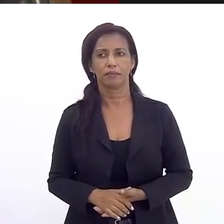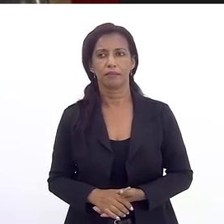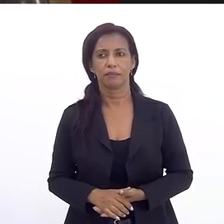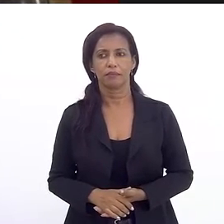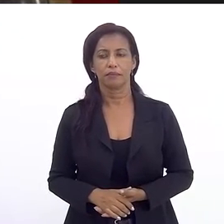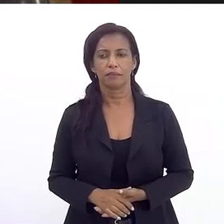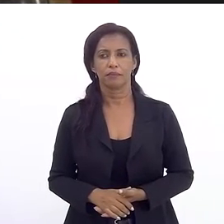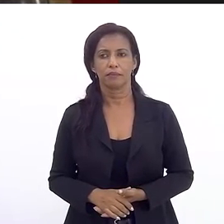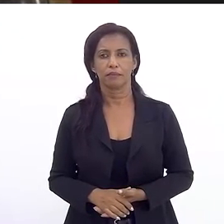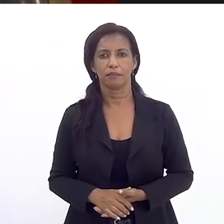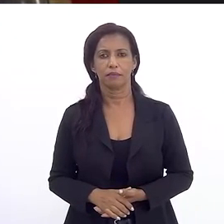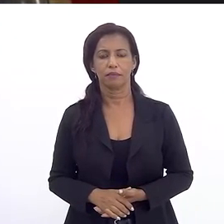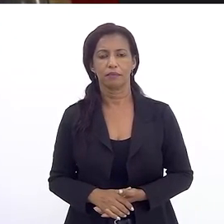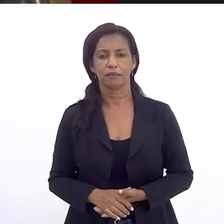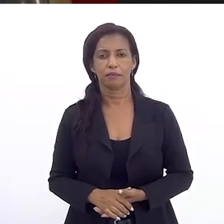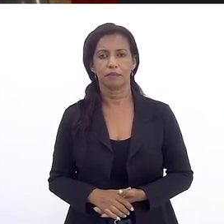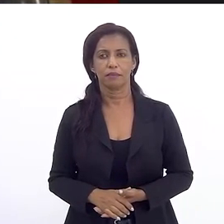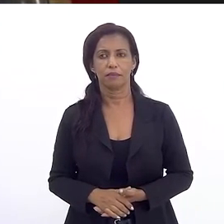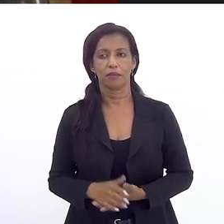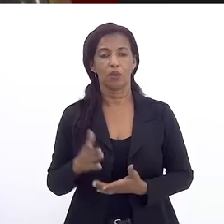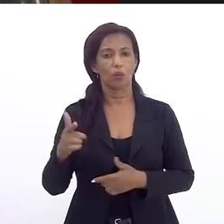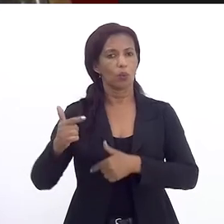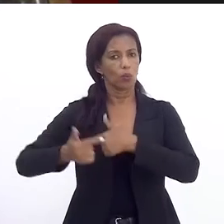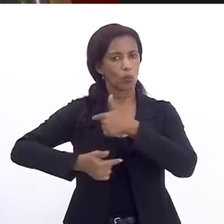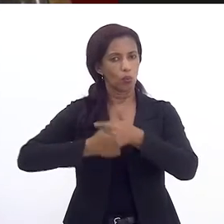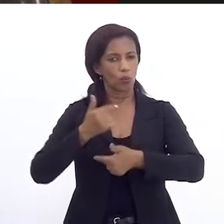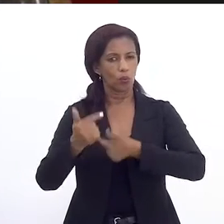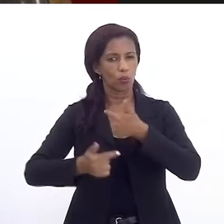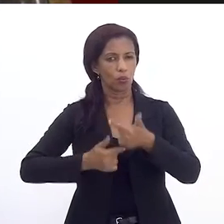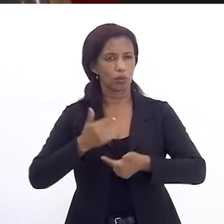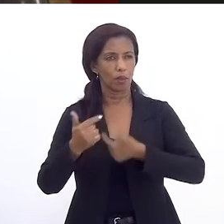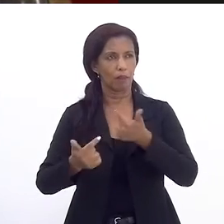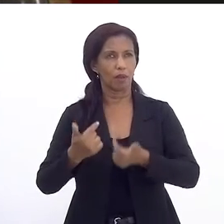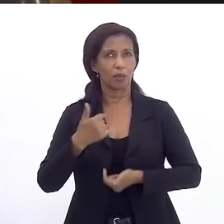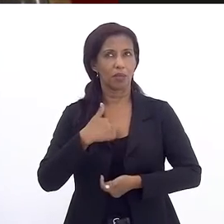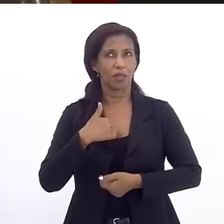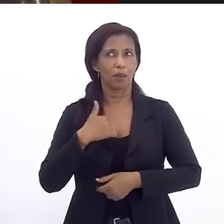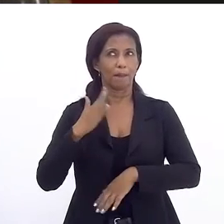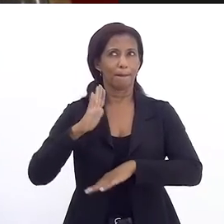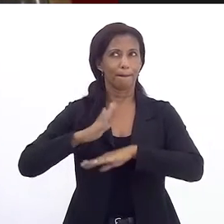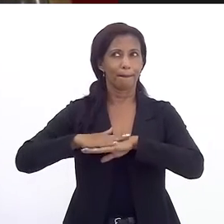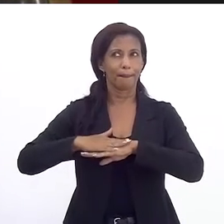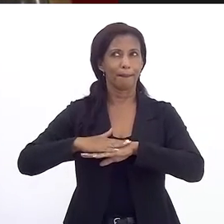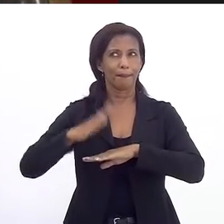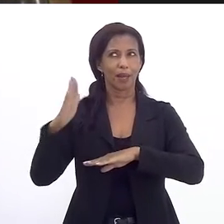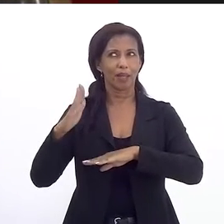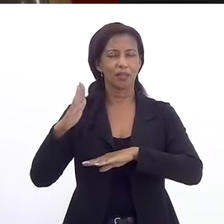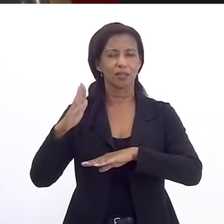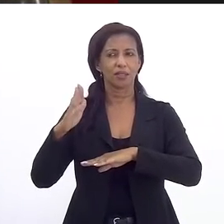está aqui, está marcada no meu município. E para, assim, ser mais